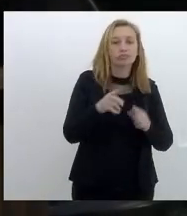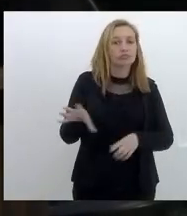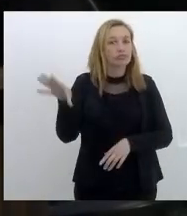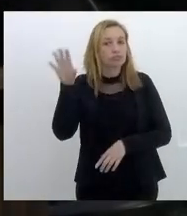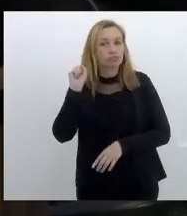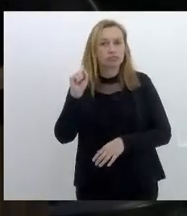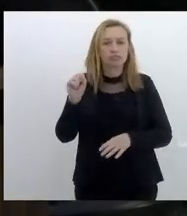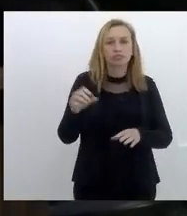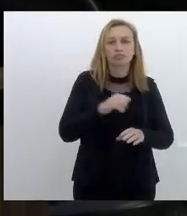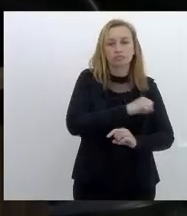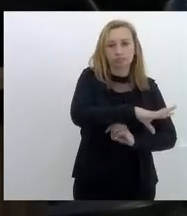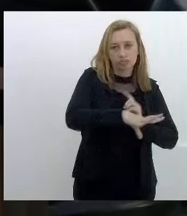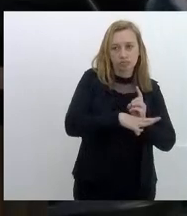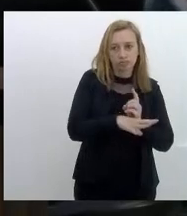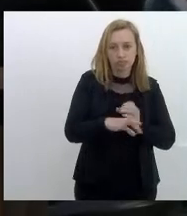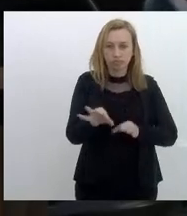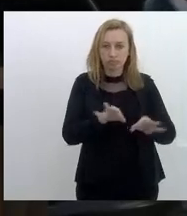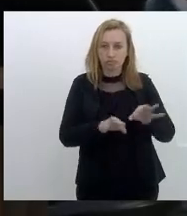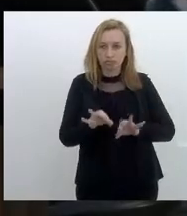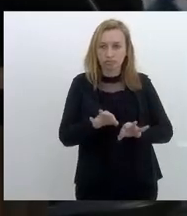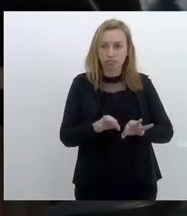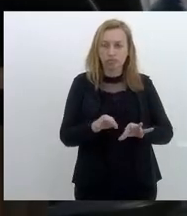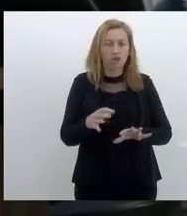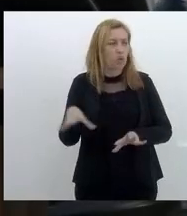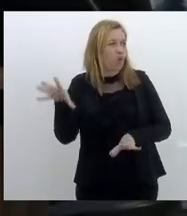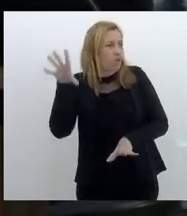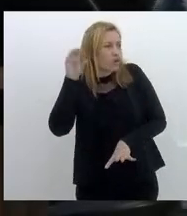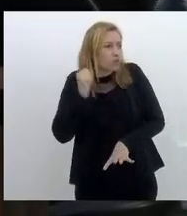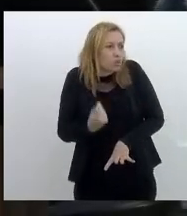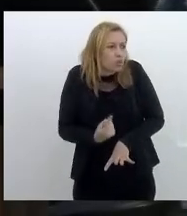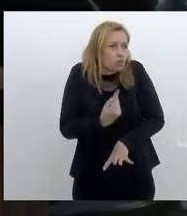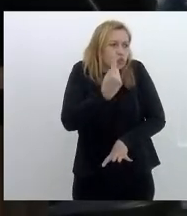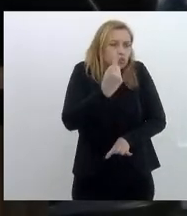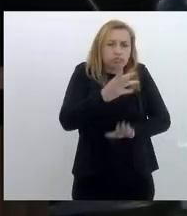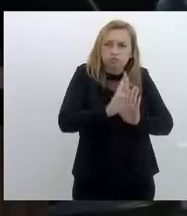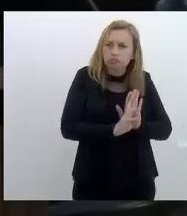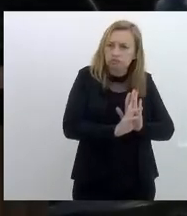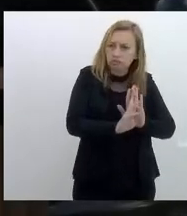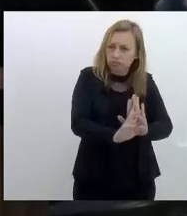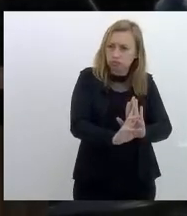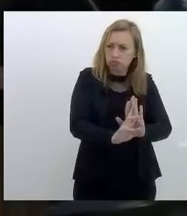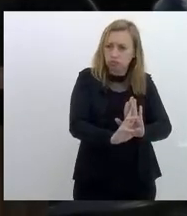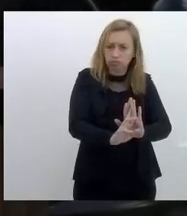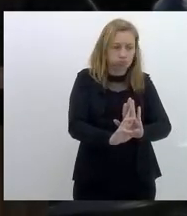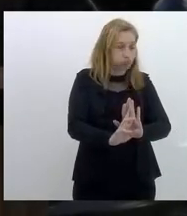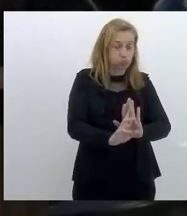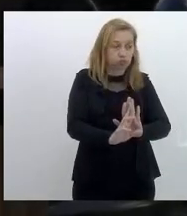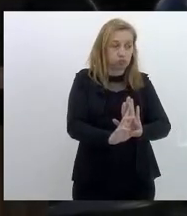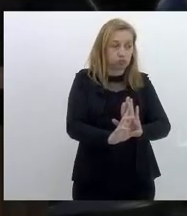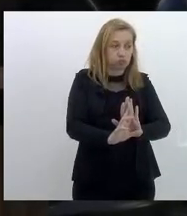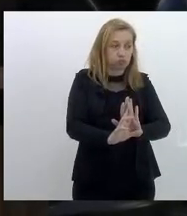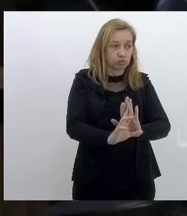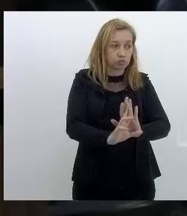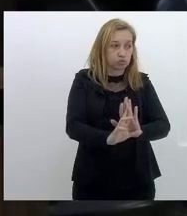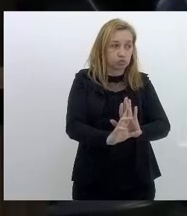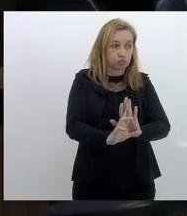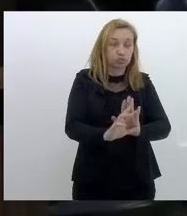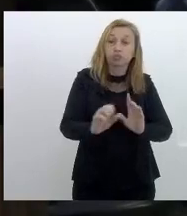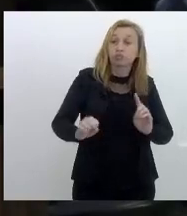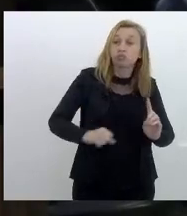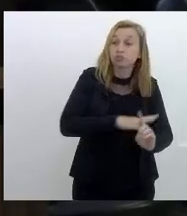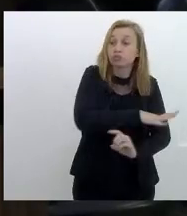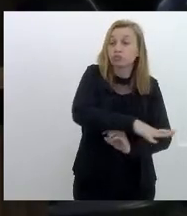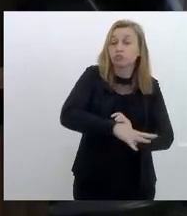ouvir a sociedade civil organizada eu não houve um representante sequer desta sociedade